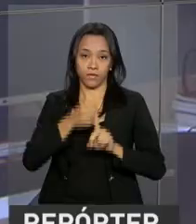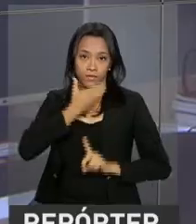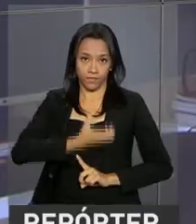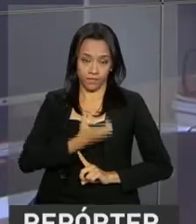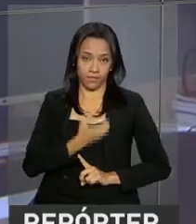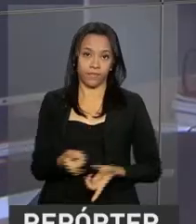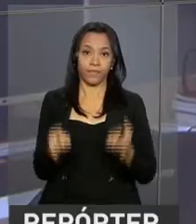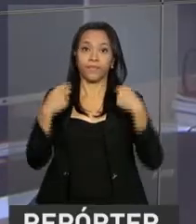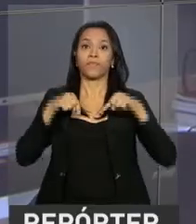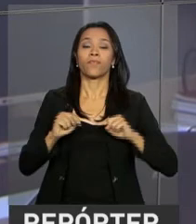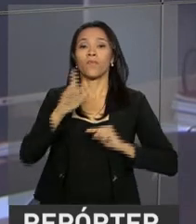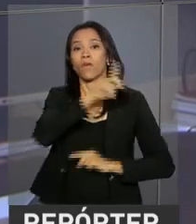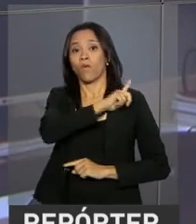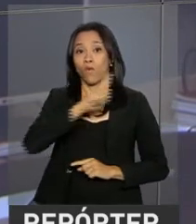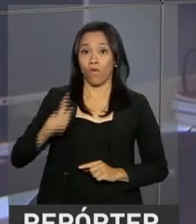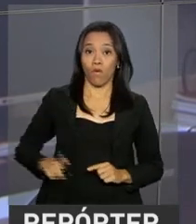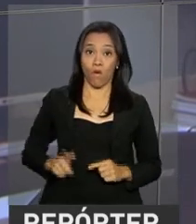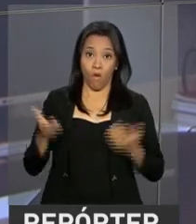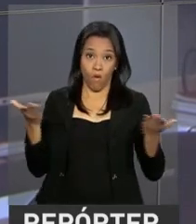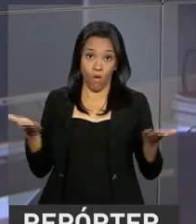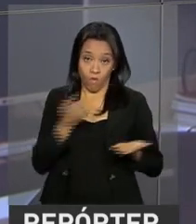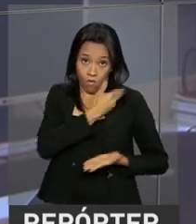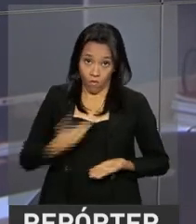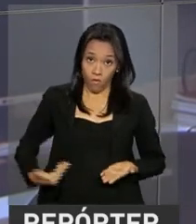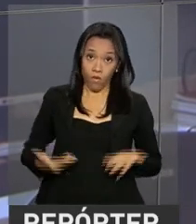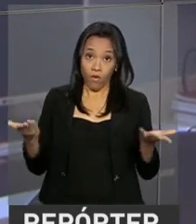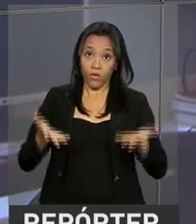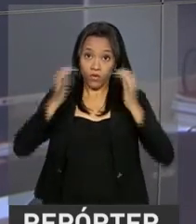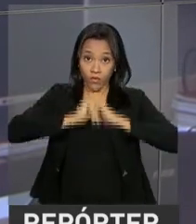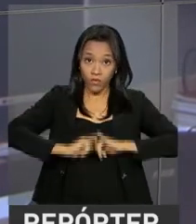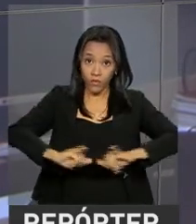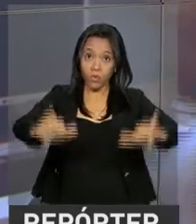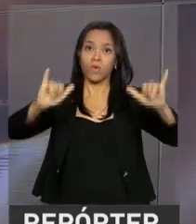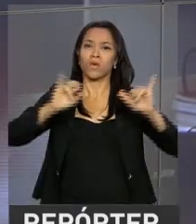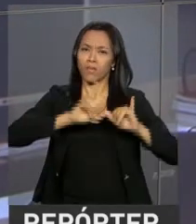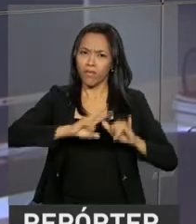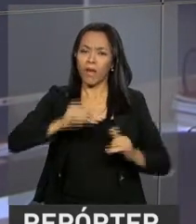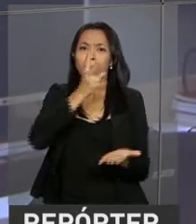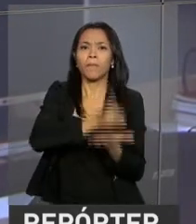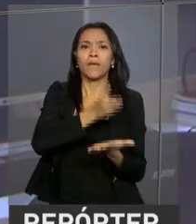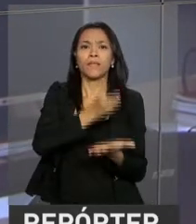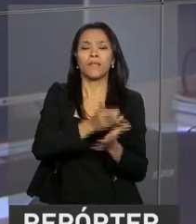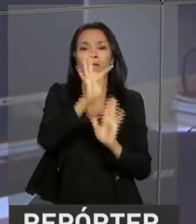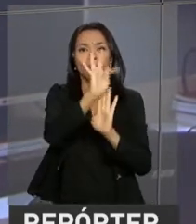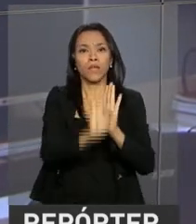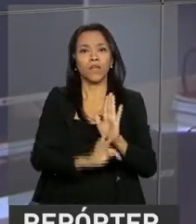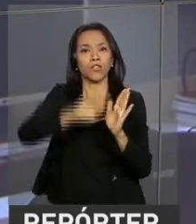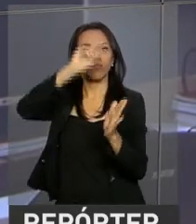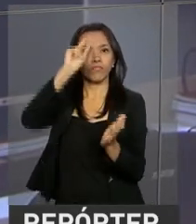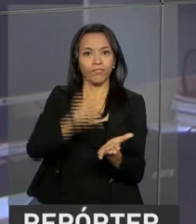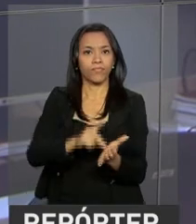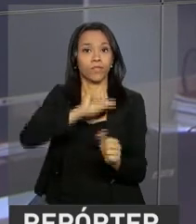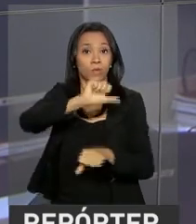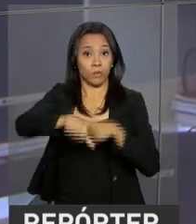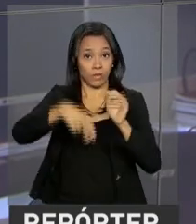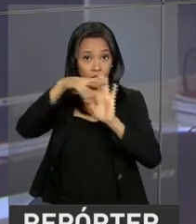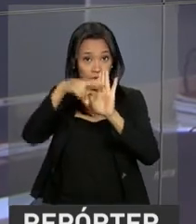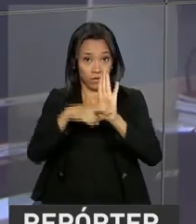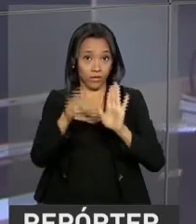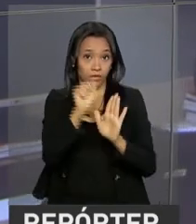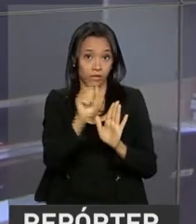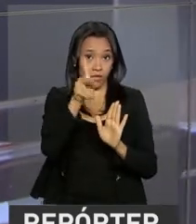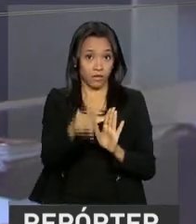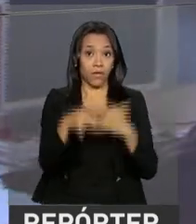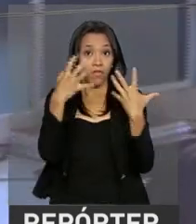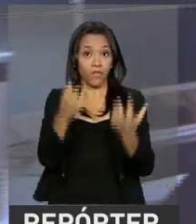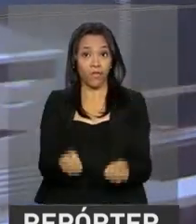o governo divulgou hoje que vai fazer o possível para manter o texto original da reforma da previdência vamos ao vivo